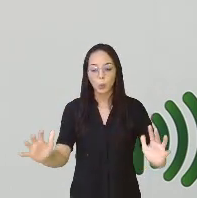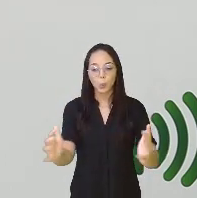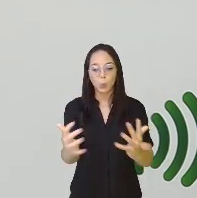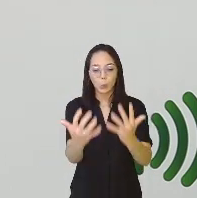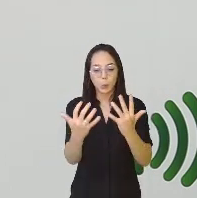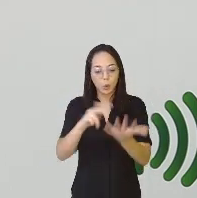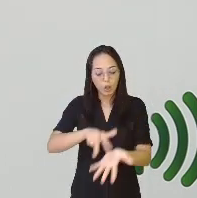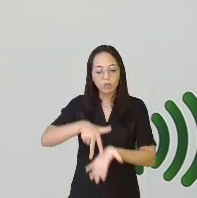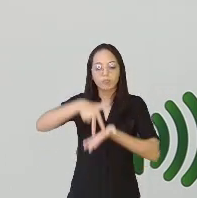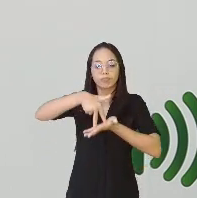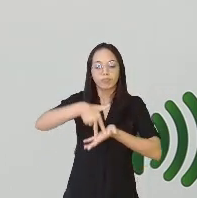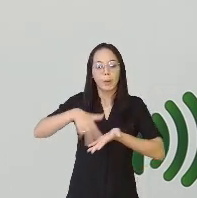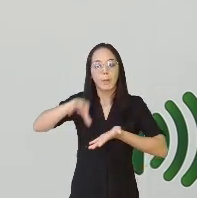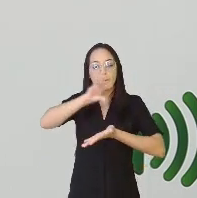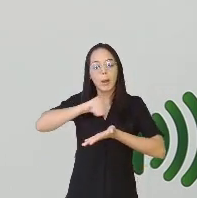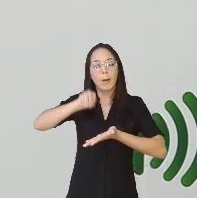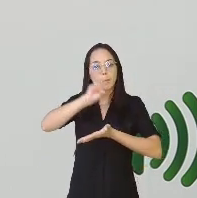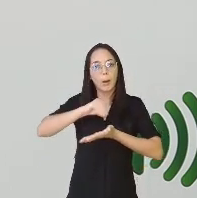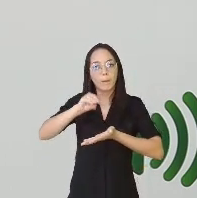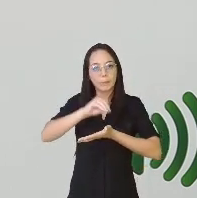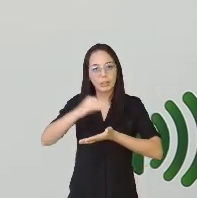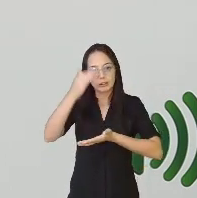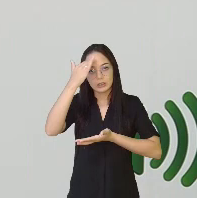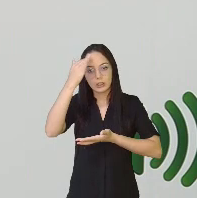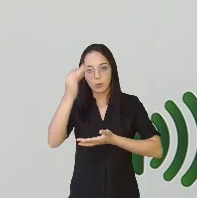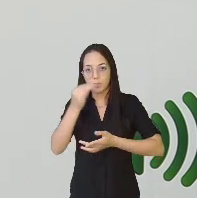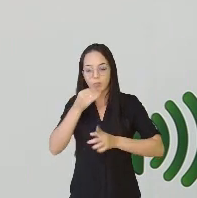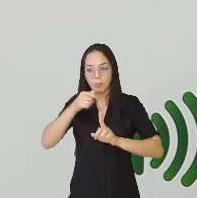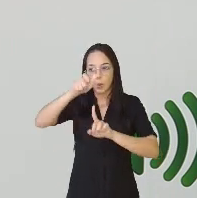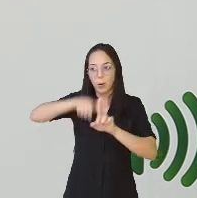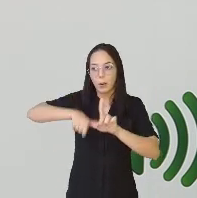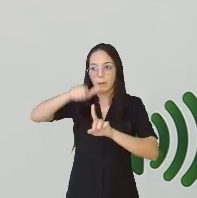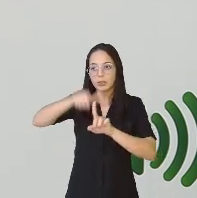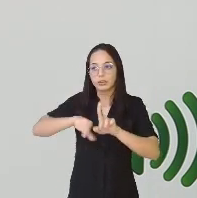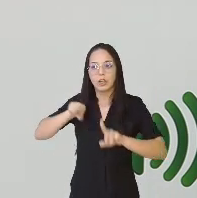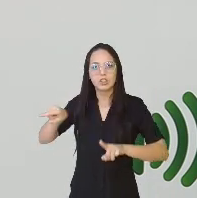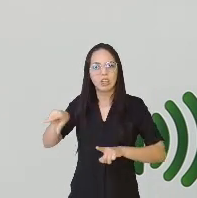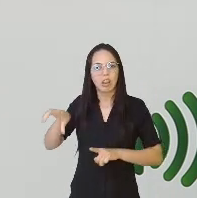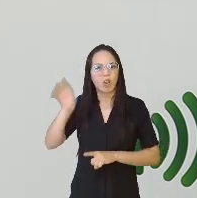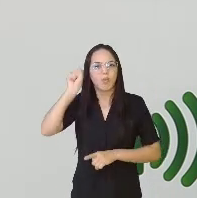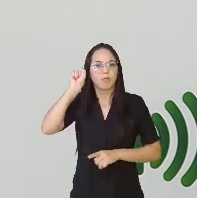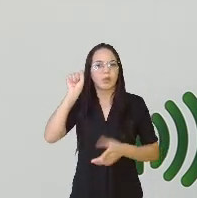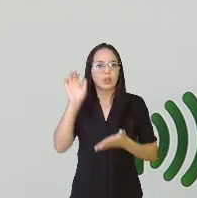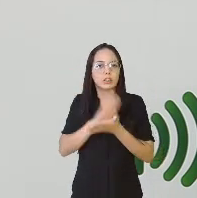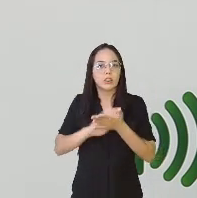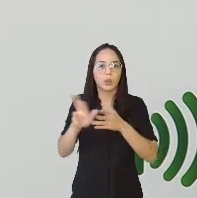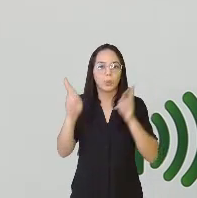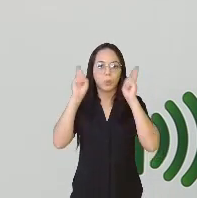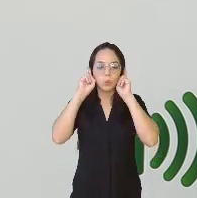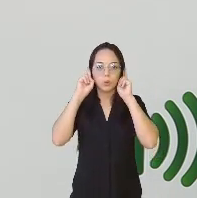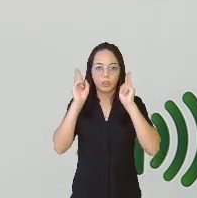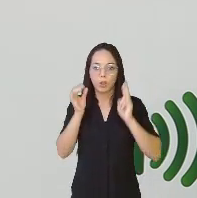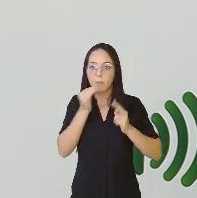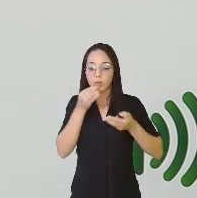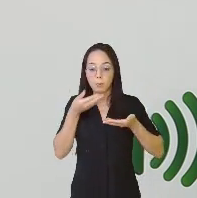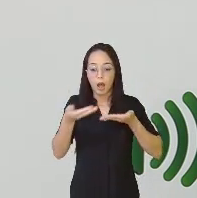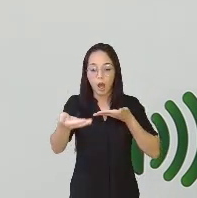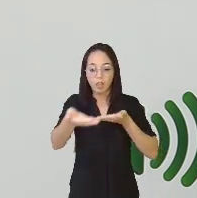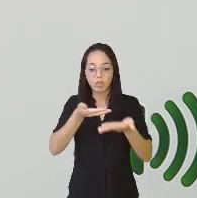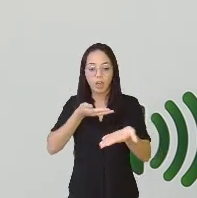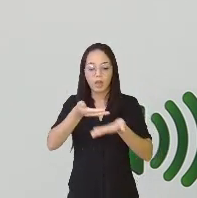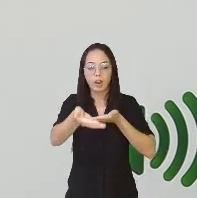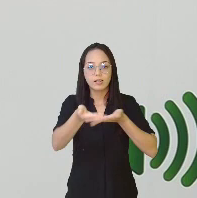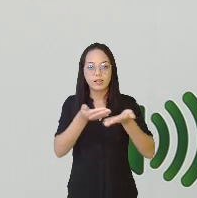dá a entender que aquele personagem que está ali do seu lado não está ouvindo. Então, é a interação do ator,